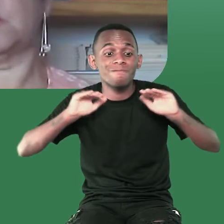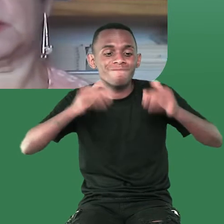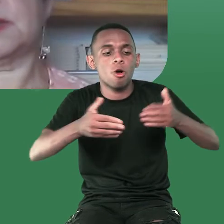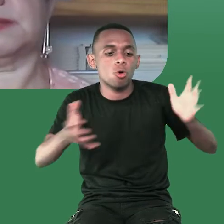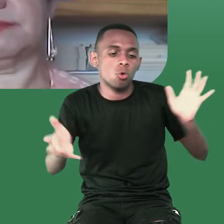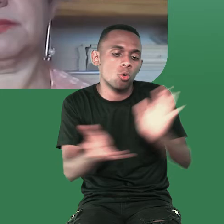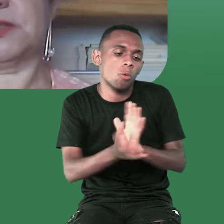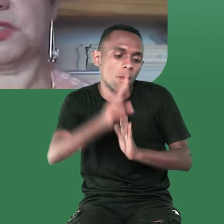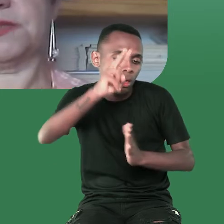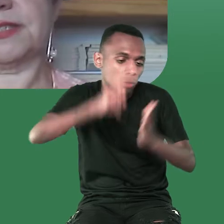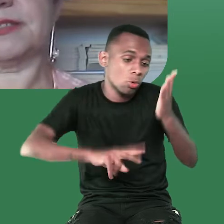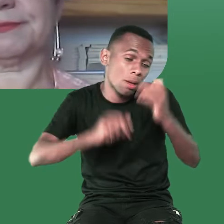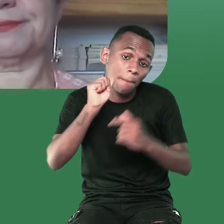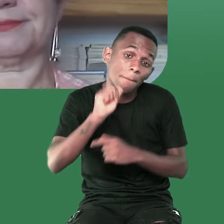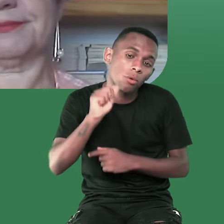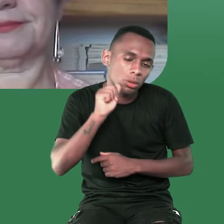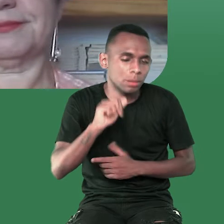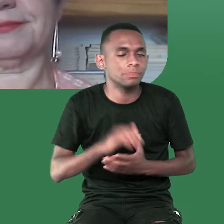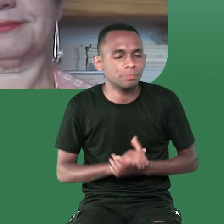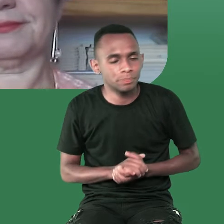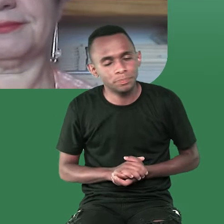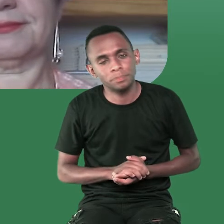das leitoras. Isso eu tive sim.